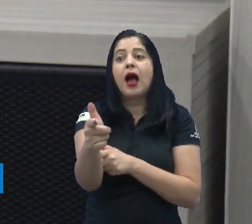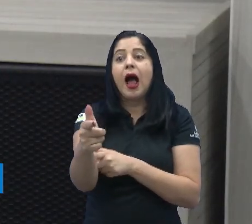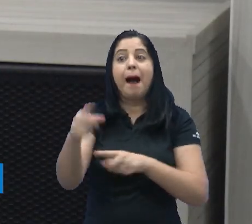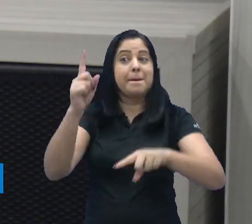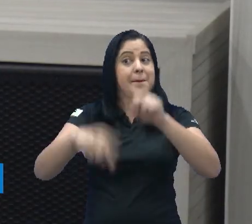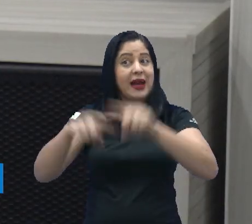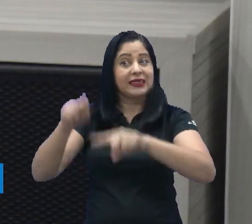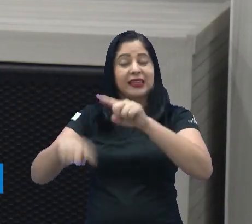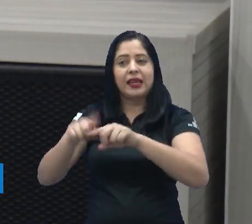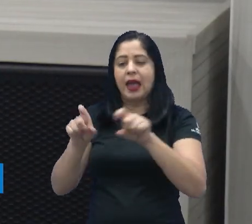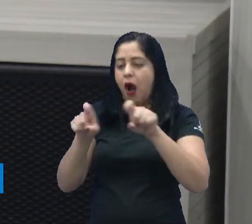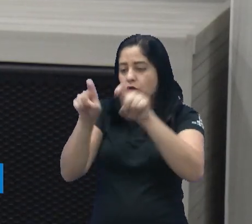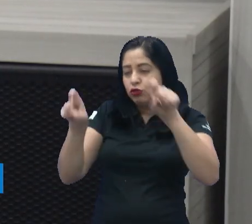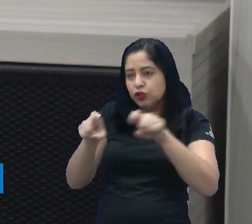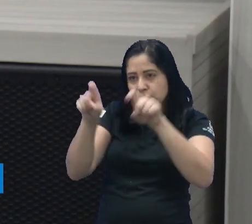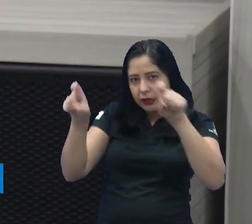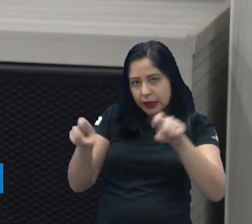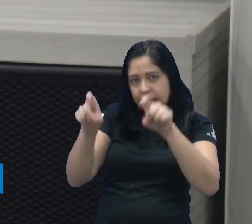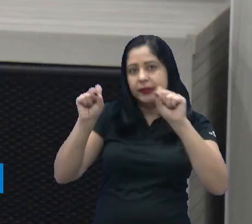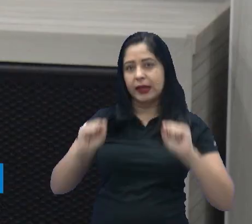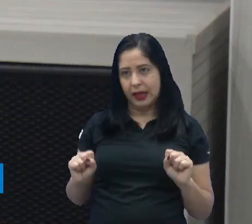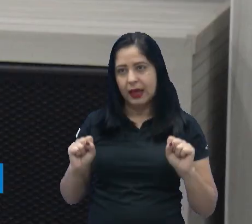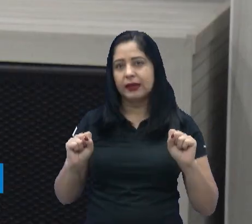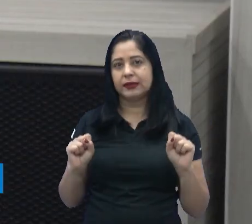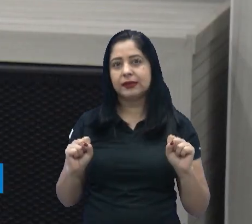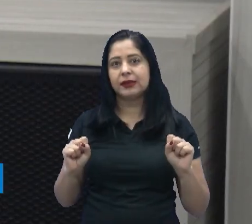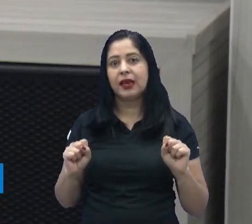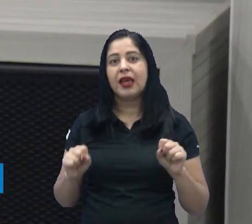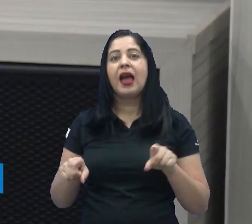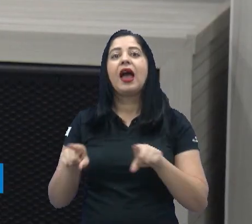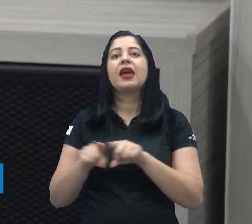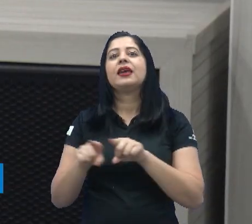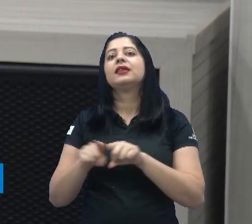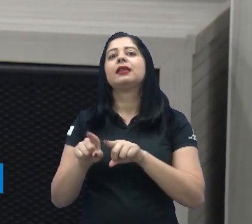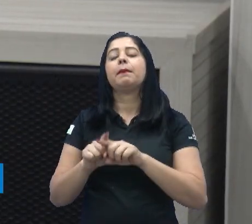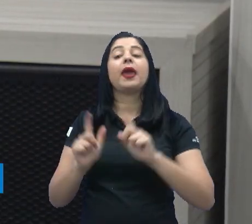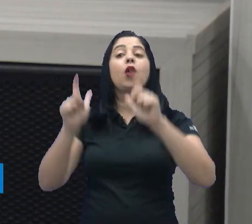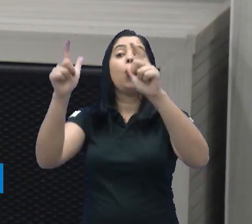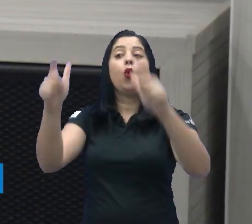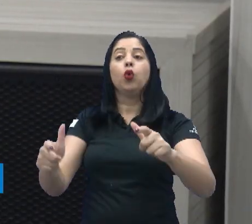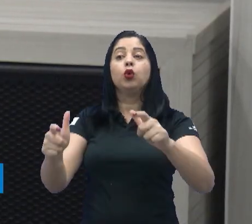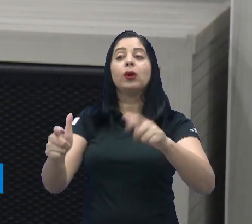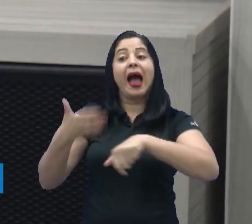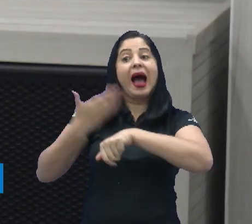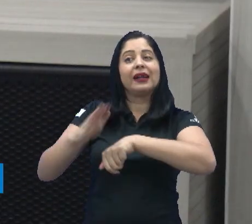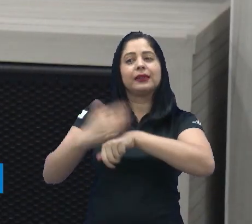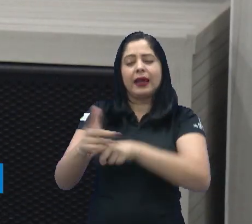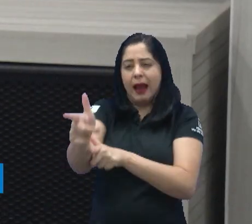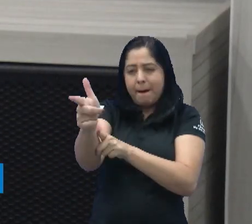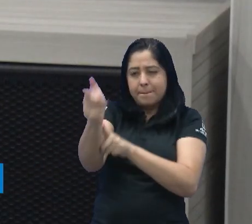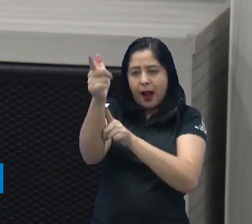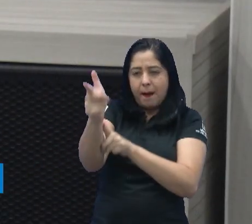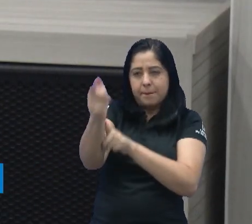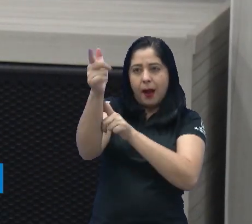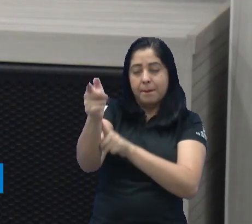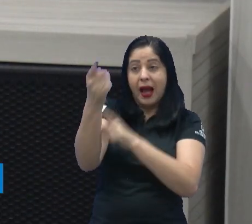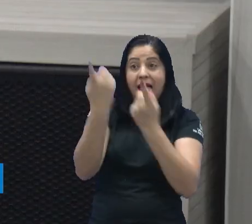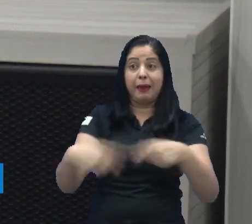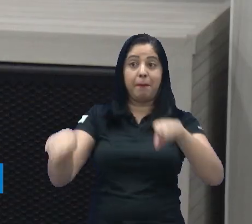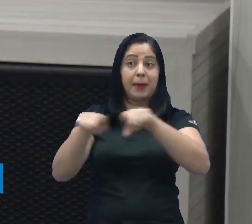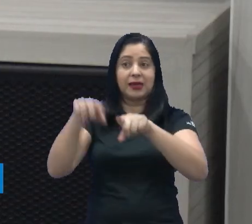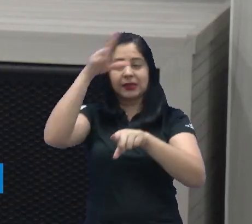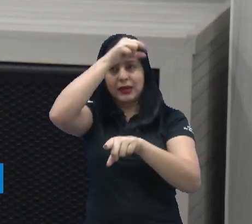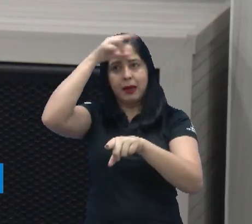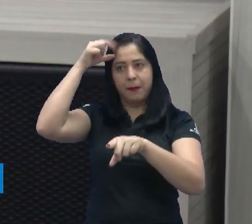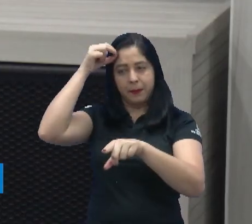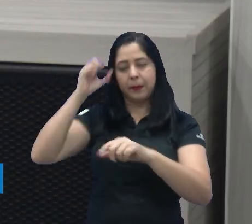também, que hoje faz parte lá da sede, e o estande de tiro, que são aí conquistas de um trabalho em conjunto com a prefeitura, em conjunto com os